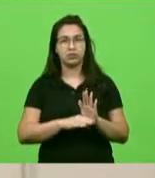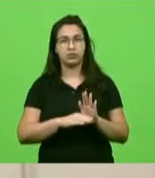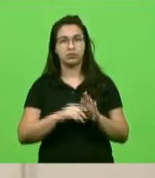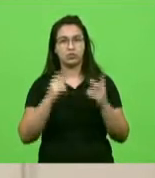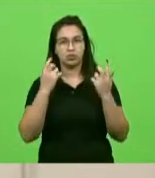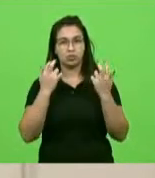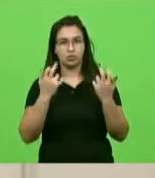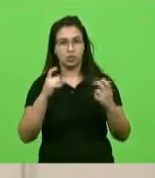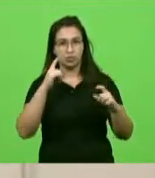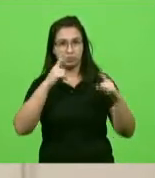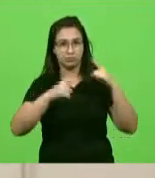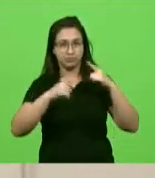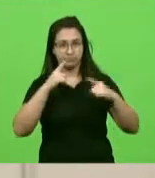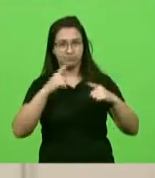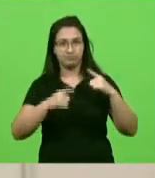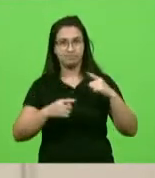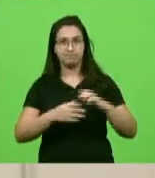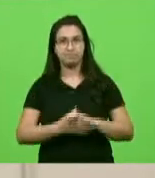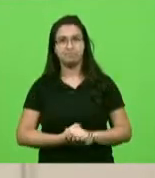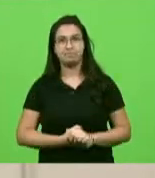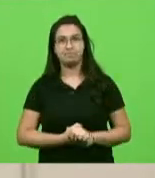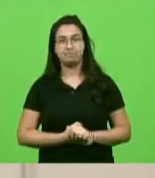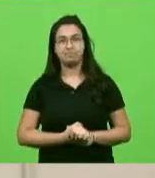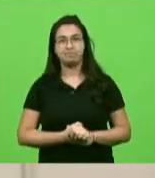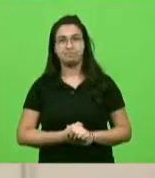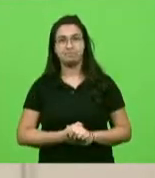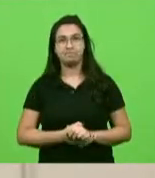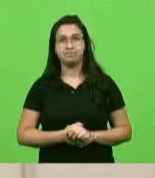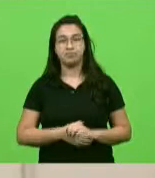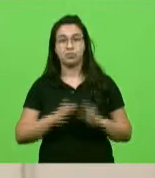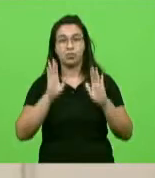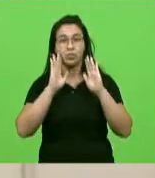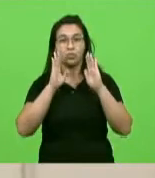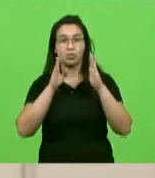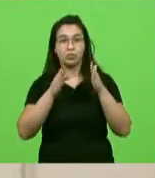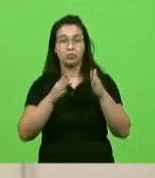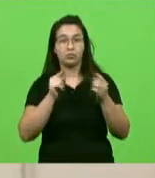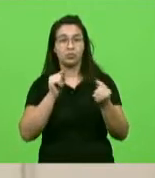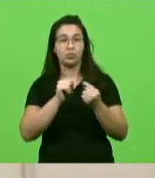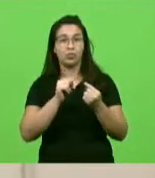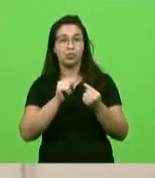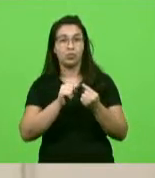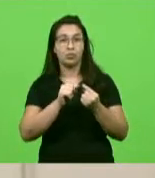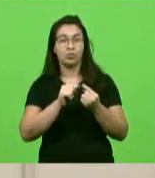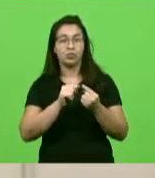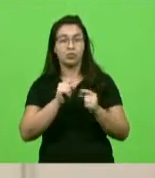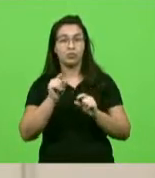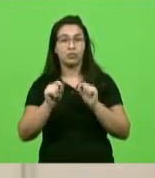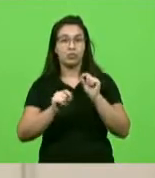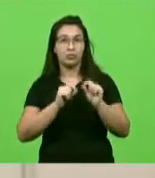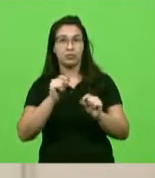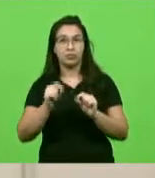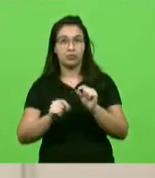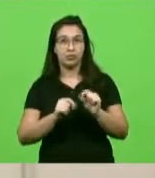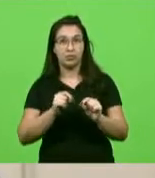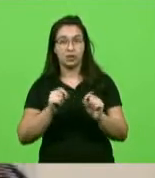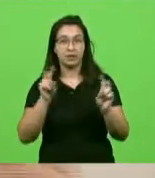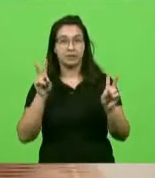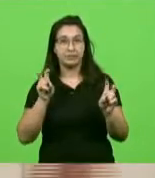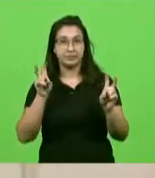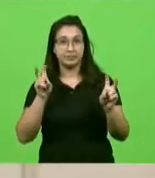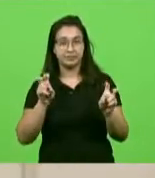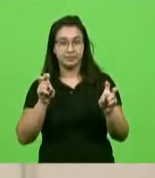normativos. Sobre o tipo objetivo, extrai-se da doutrina penalista que, aspas,